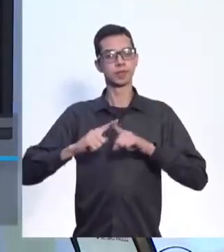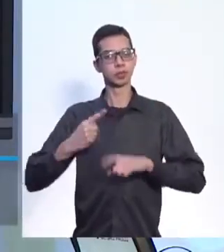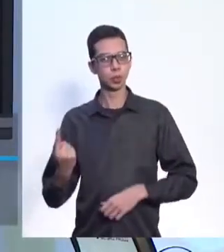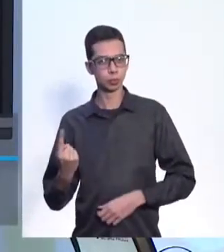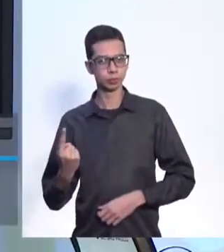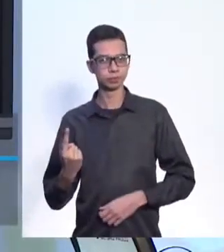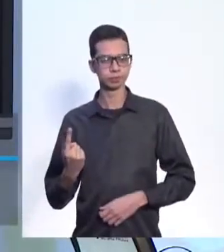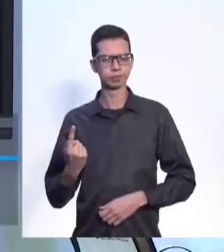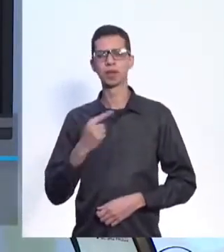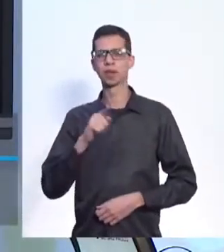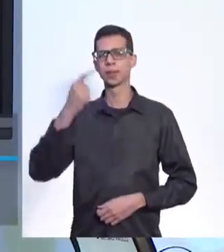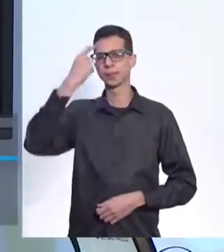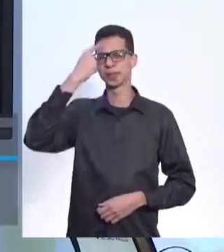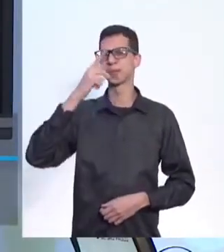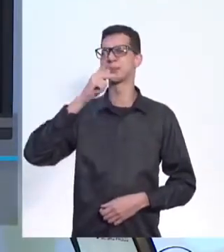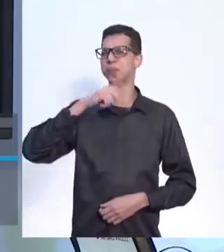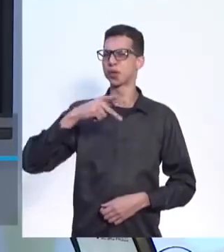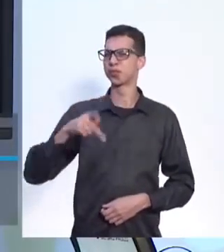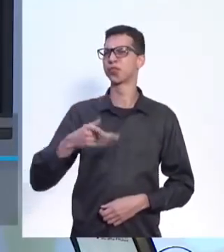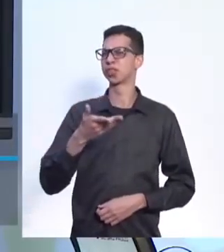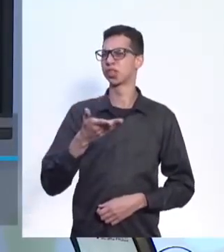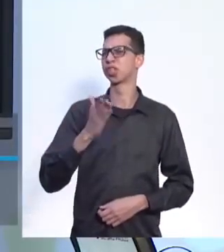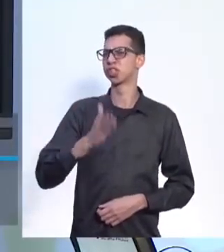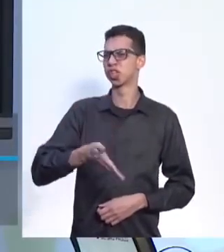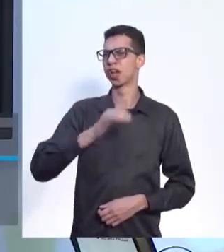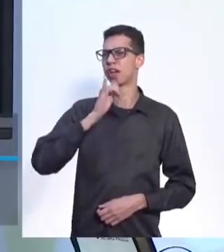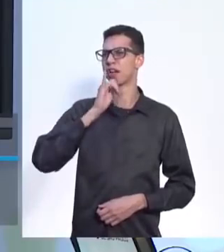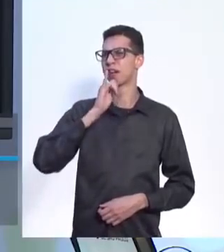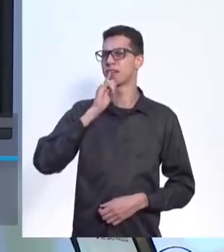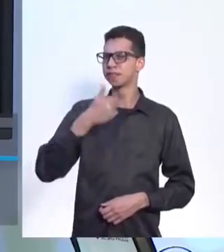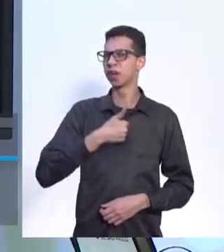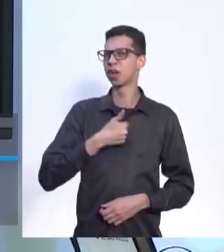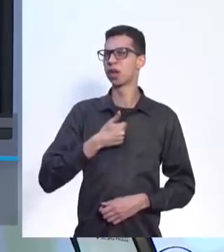Aí você fala assim, professora, você não falou disso a aula passada?